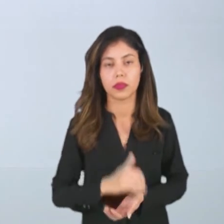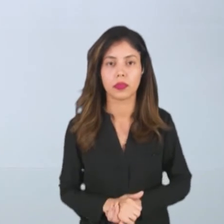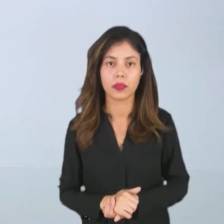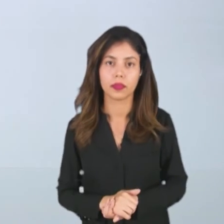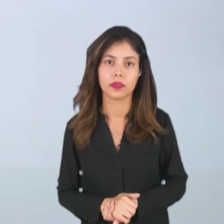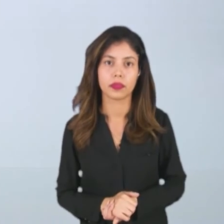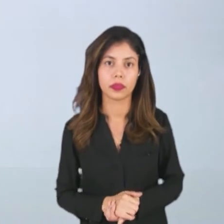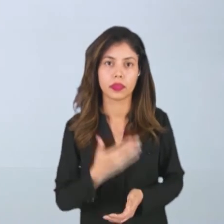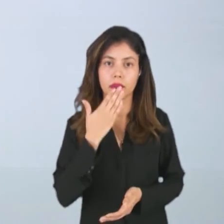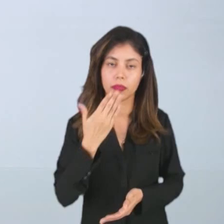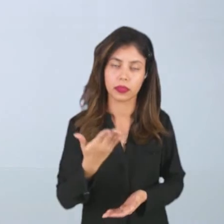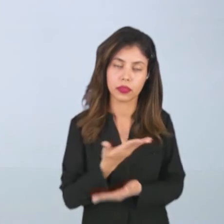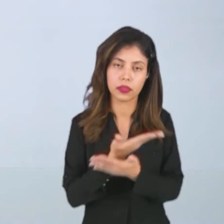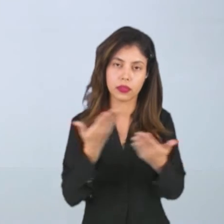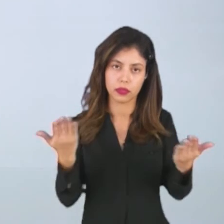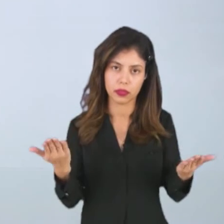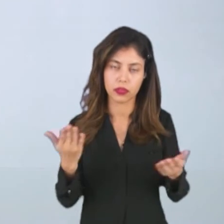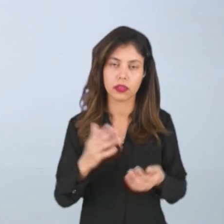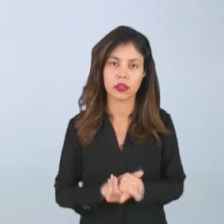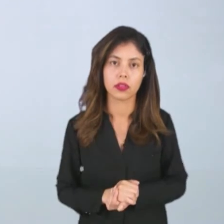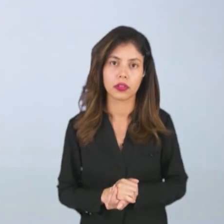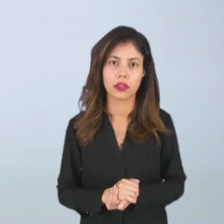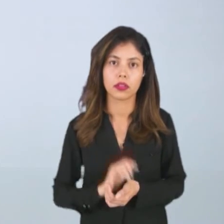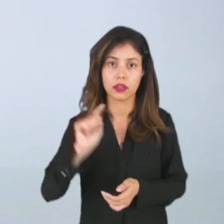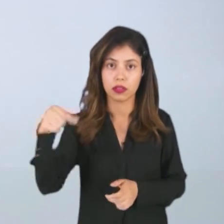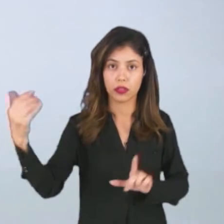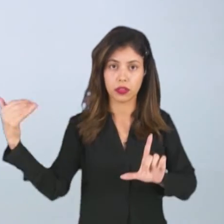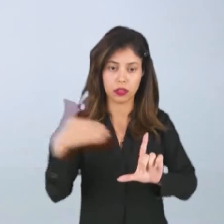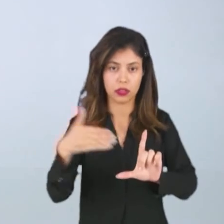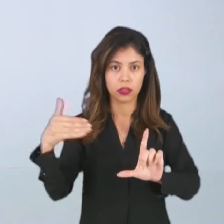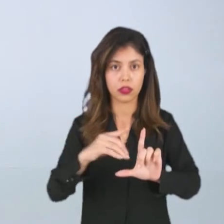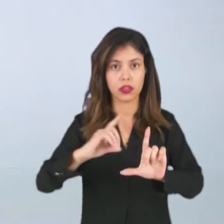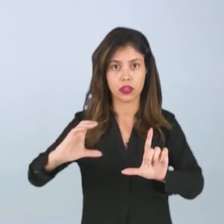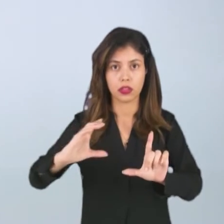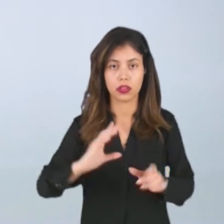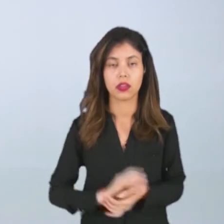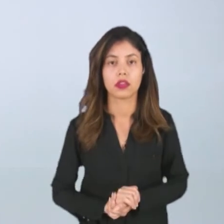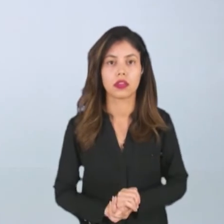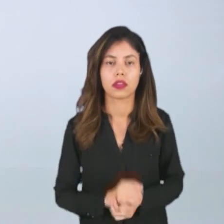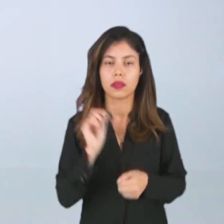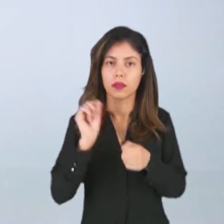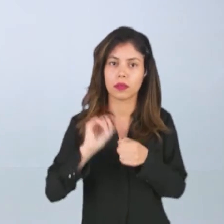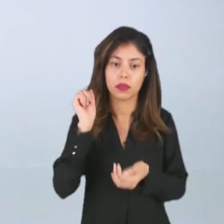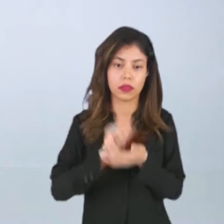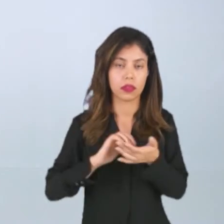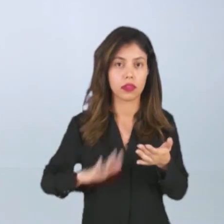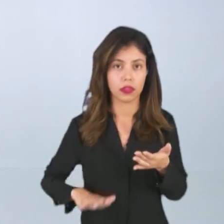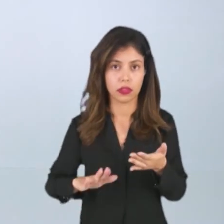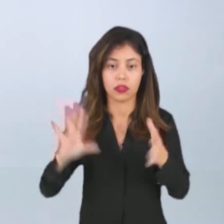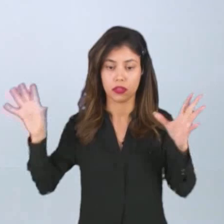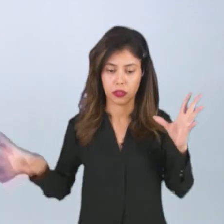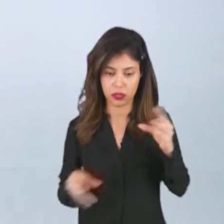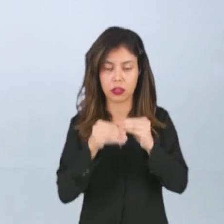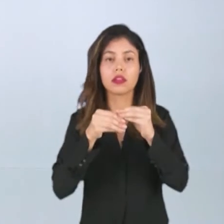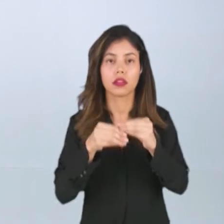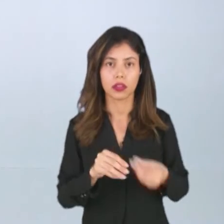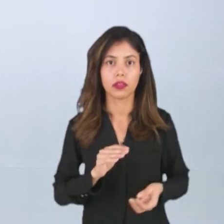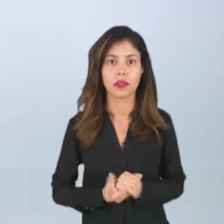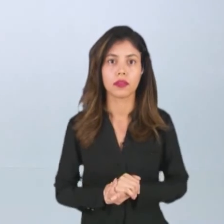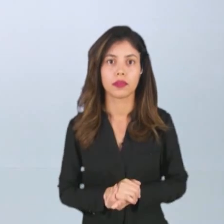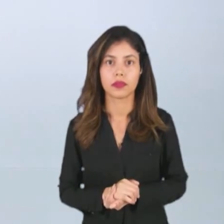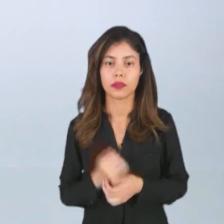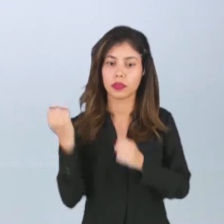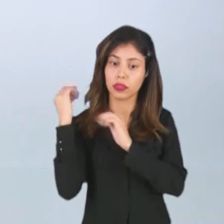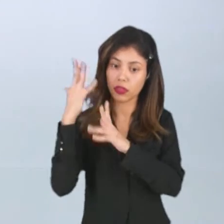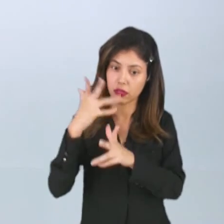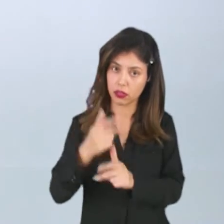bem? Peço a vocês que corram lá na plataforma Eduque, façam as atividades complementares,